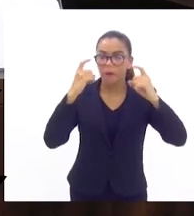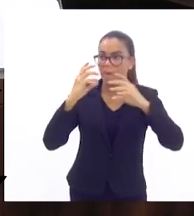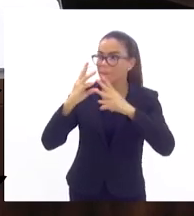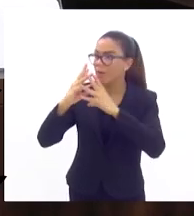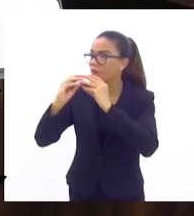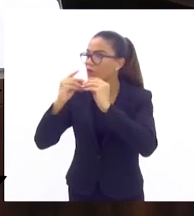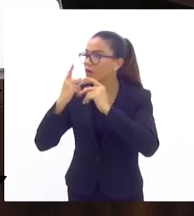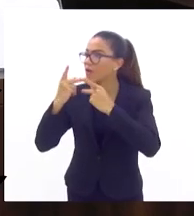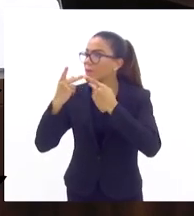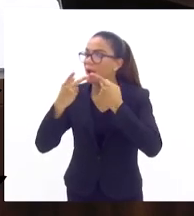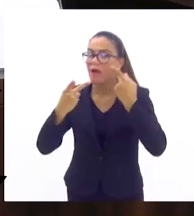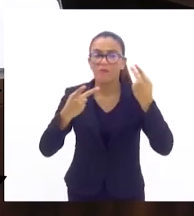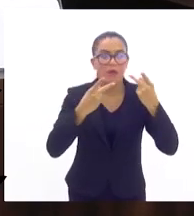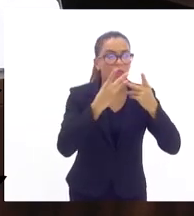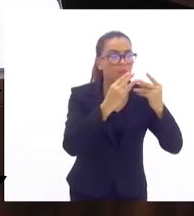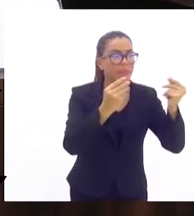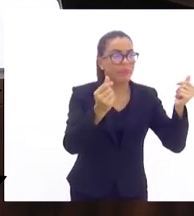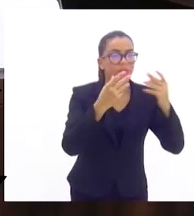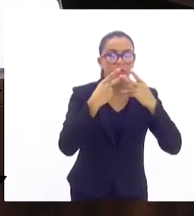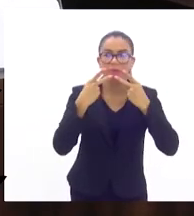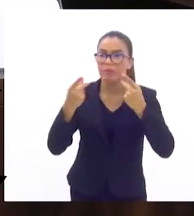alguns detalhes, natural.